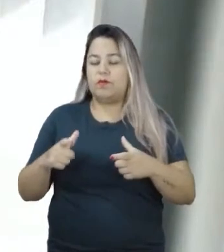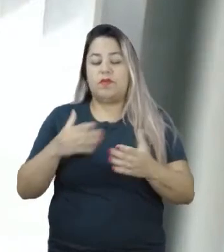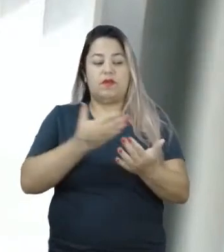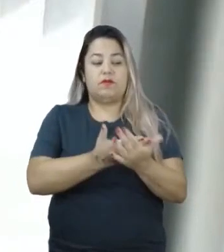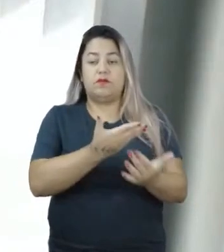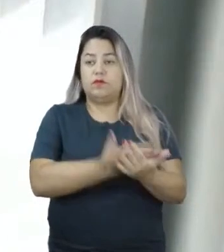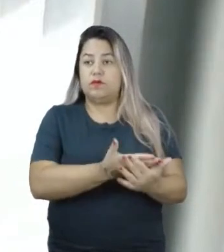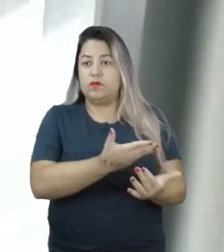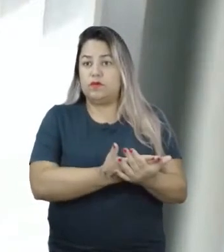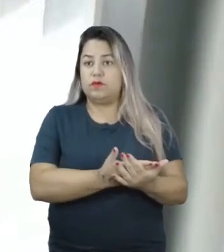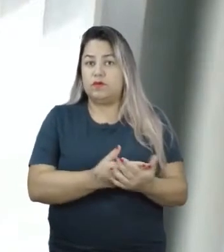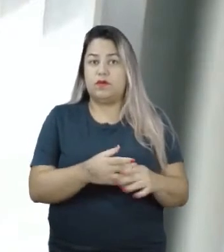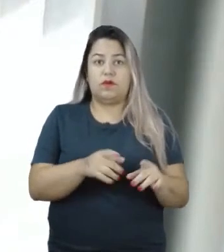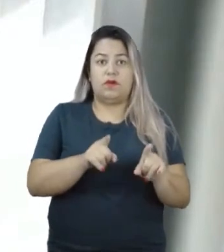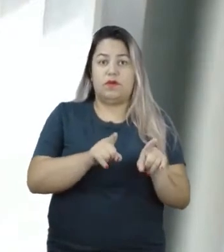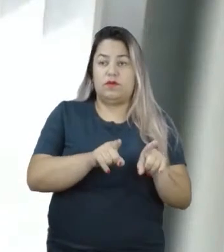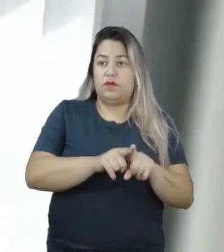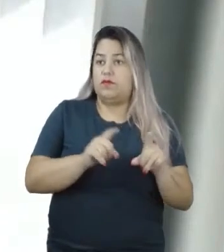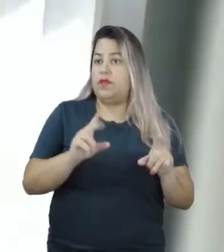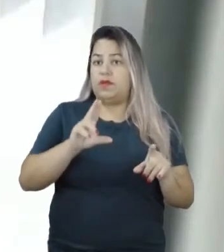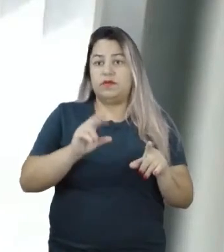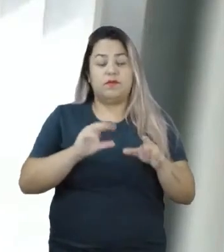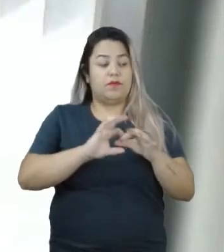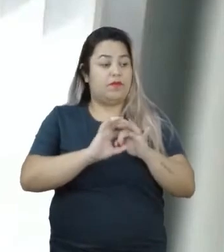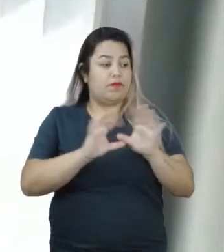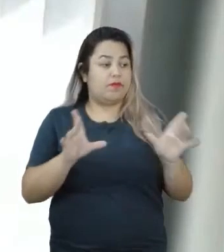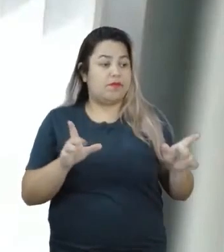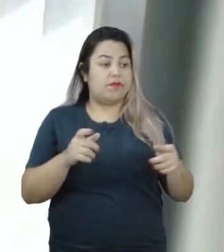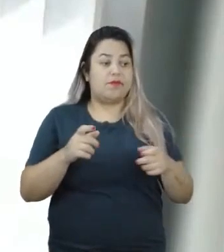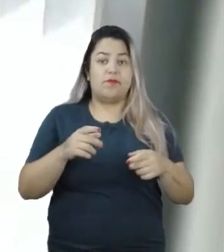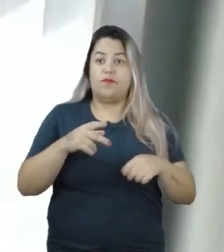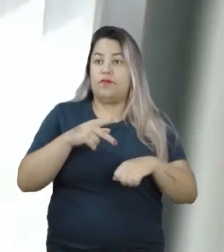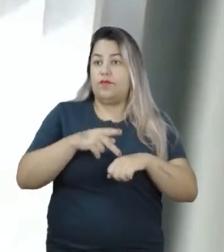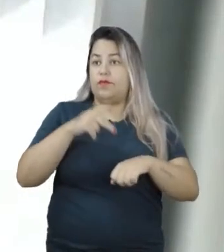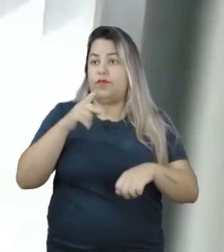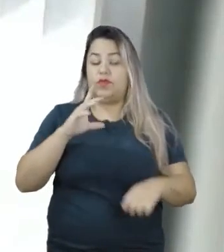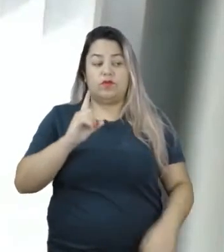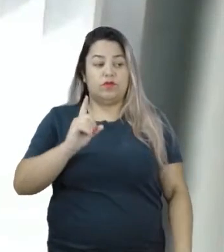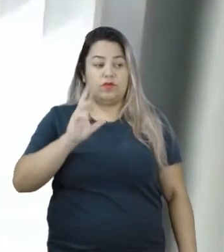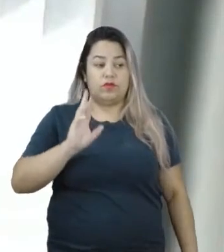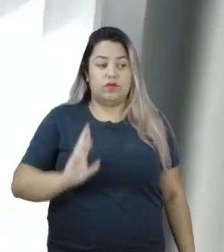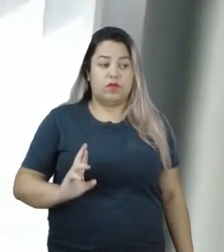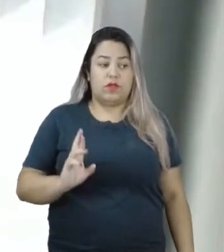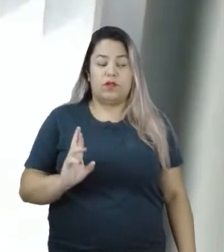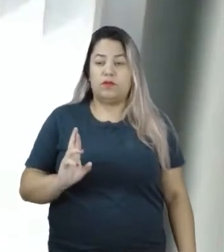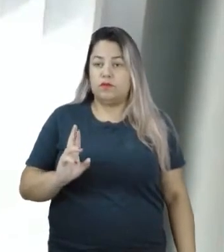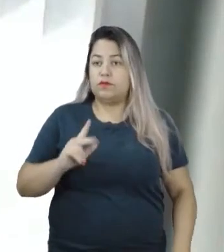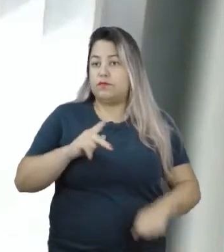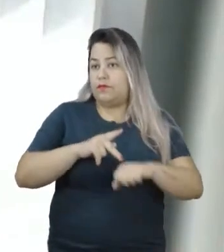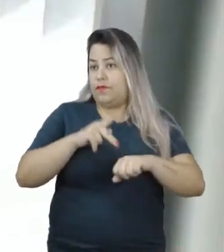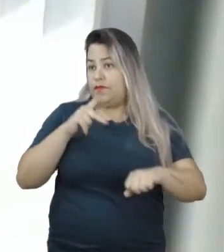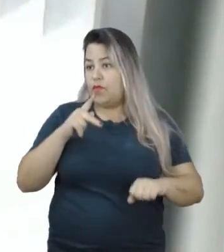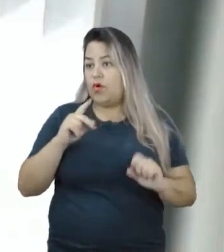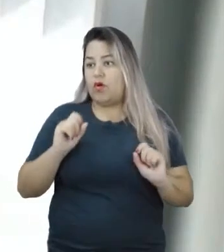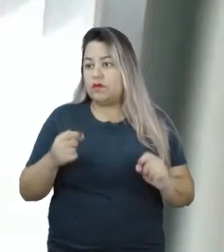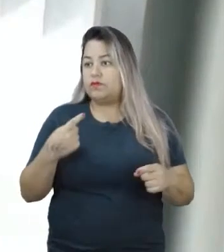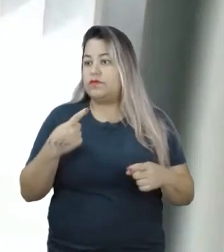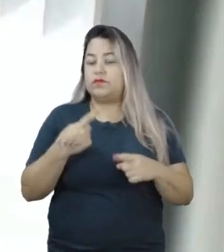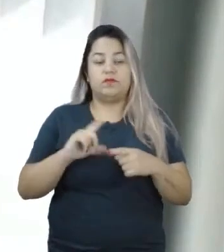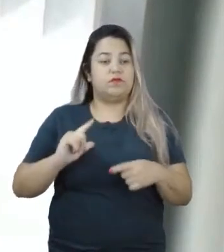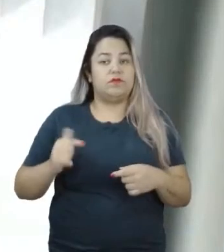O obscurantismo não permitia as pós-graduação, os doutorados, os pós-doutorados, porque não